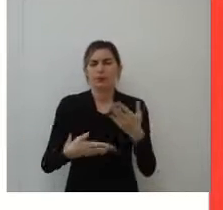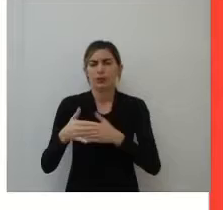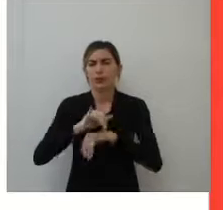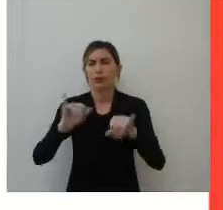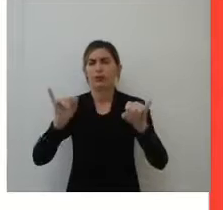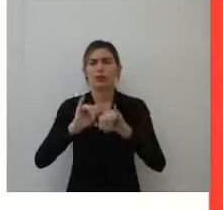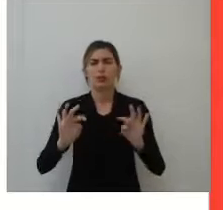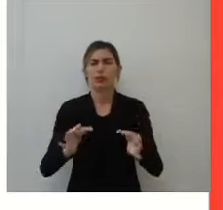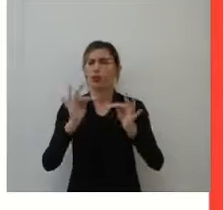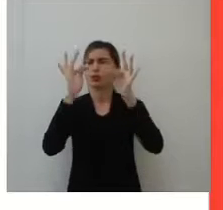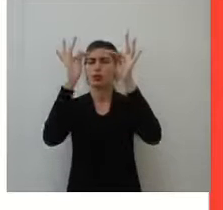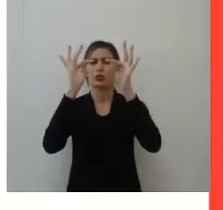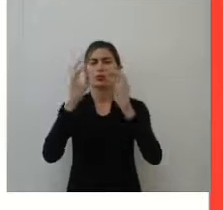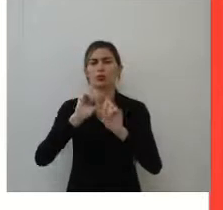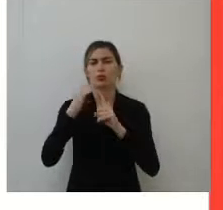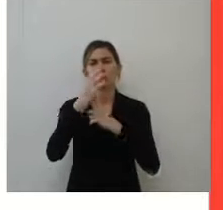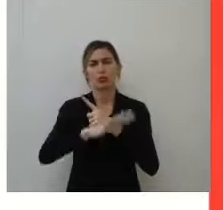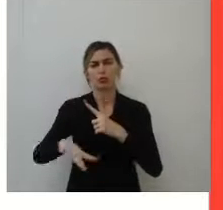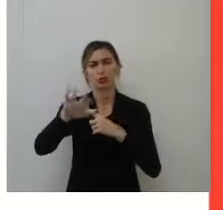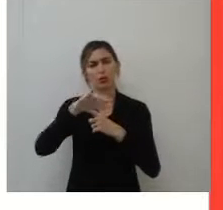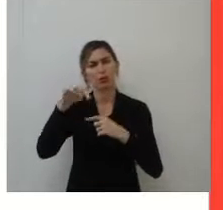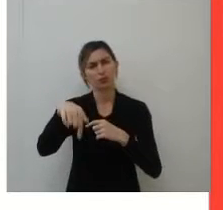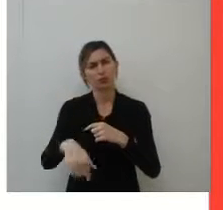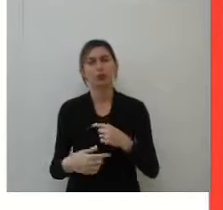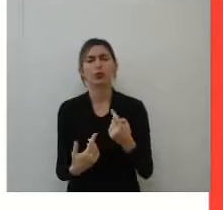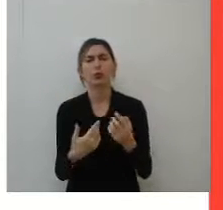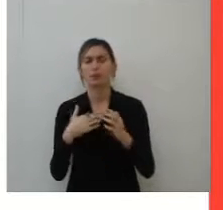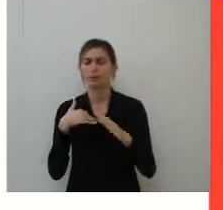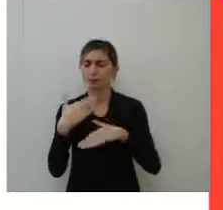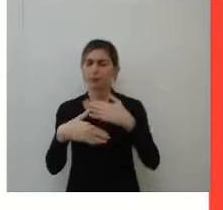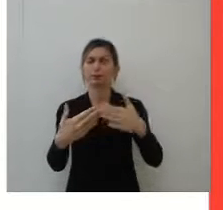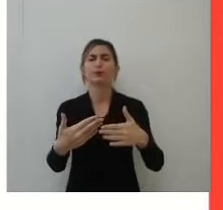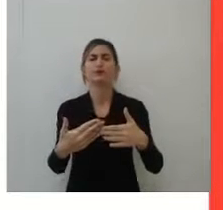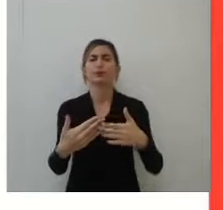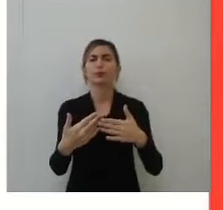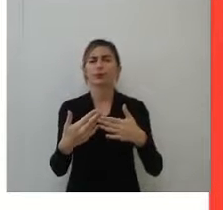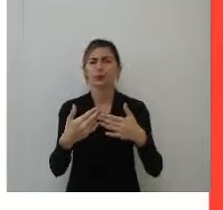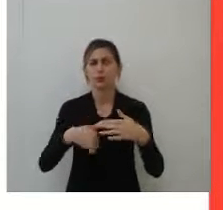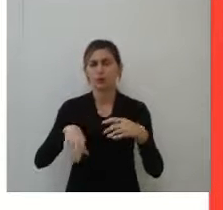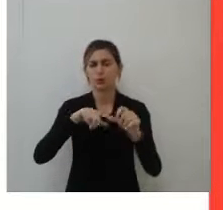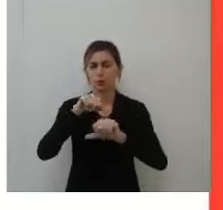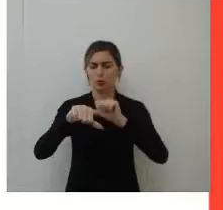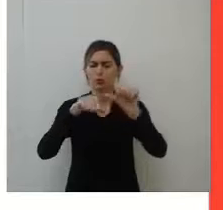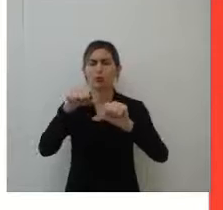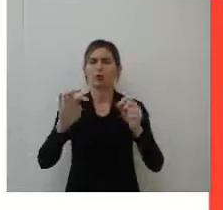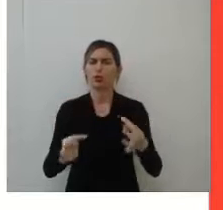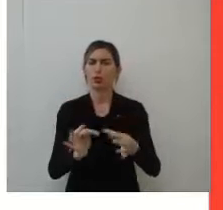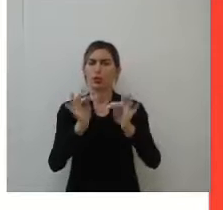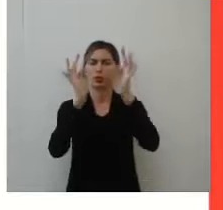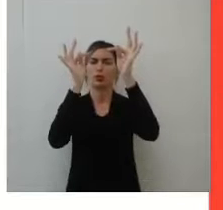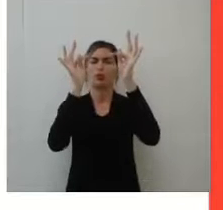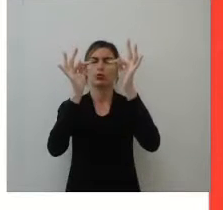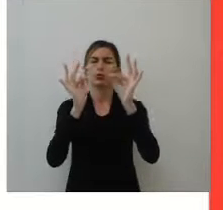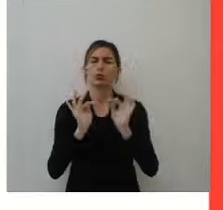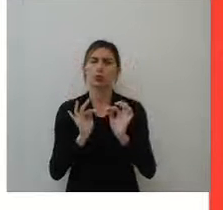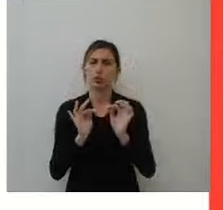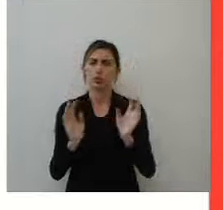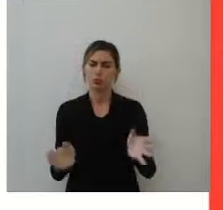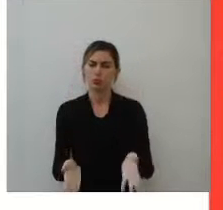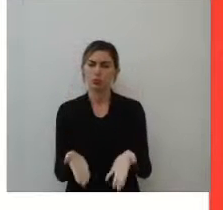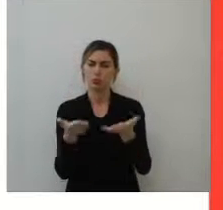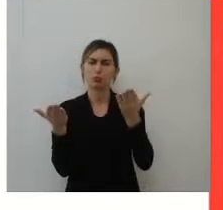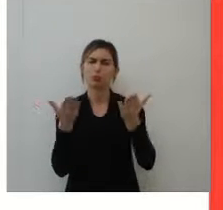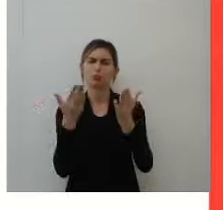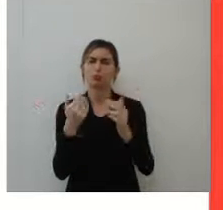transmissões tecnológicas, tá? Na sociedade atual. Nessa perspectiva, as transformações tecnológicas